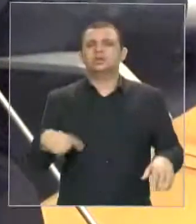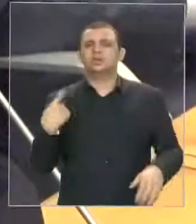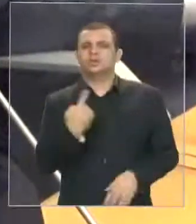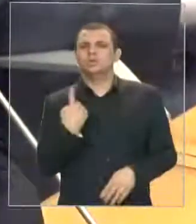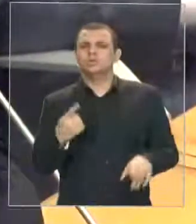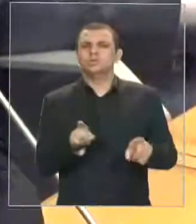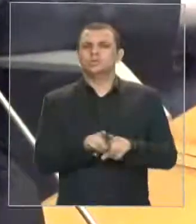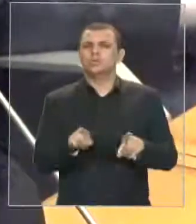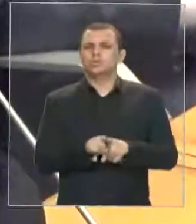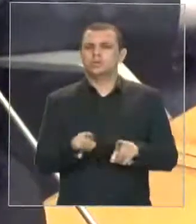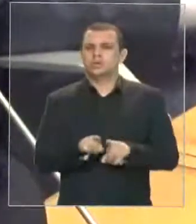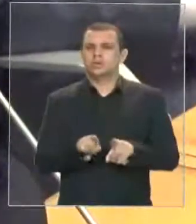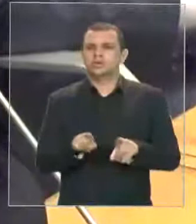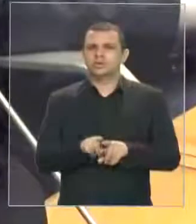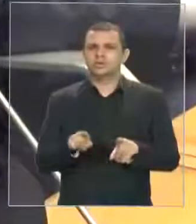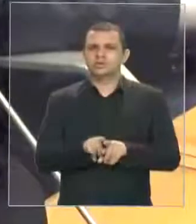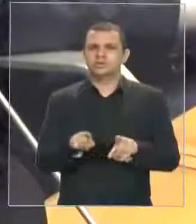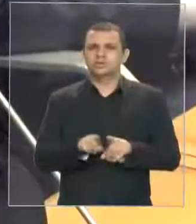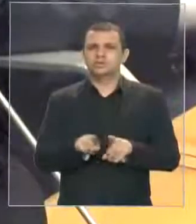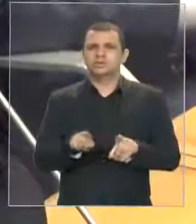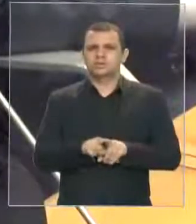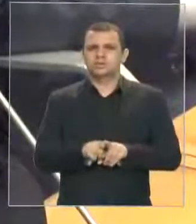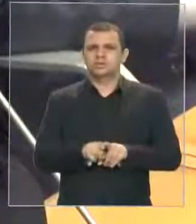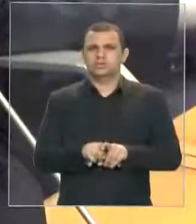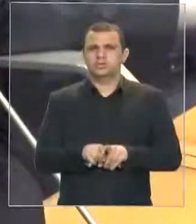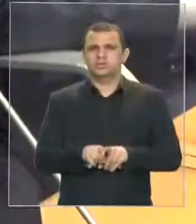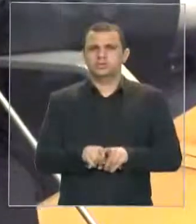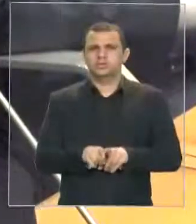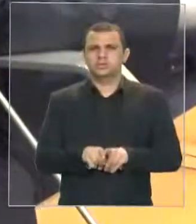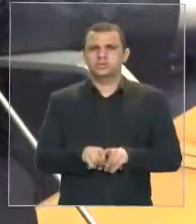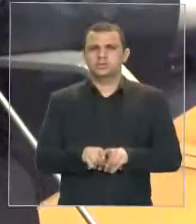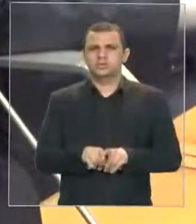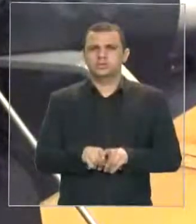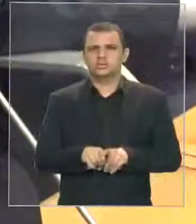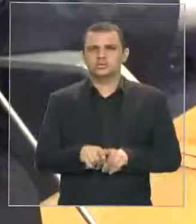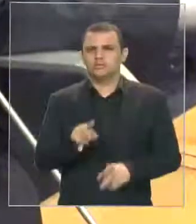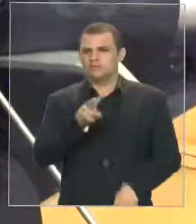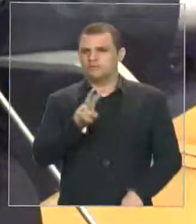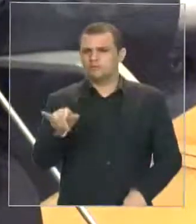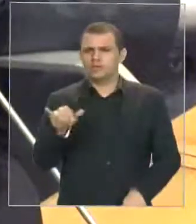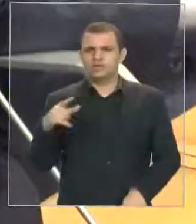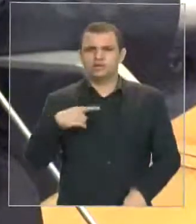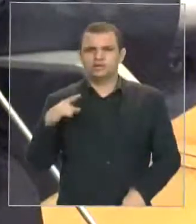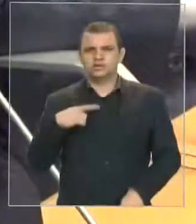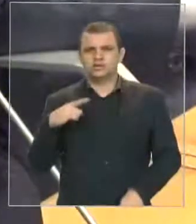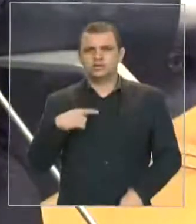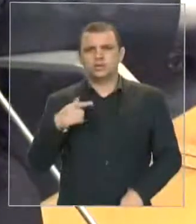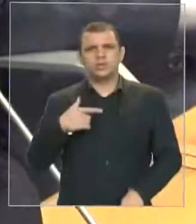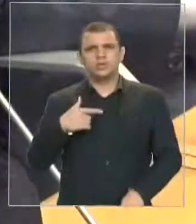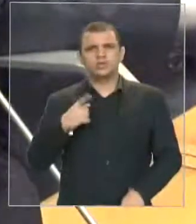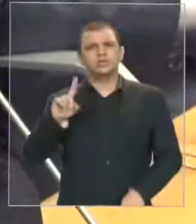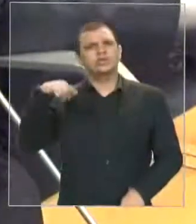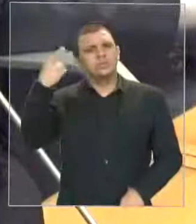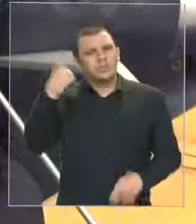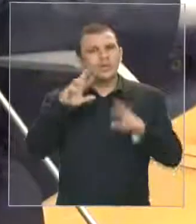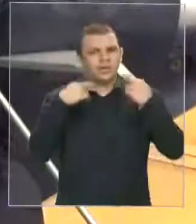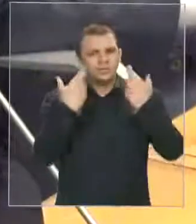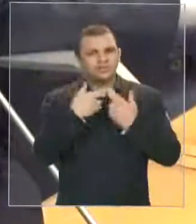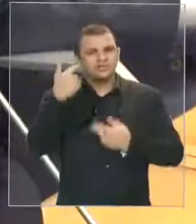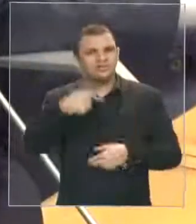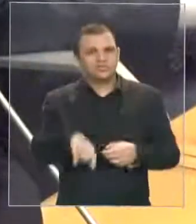vamos fazer alguma, vamos dizer, alguma outra reunião, ouvir